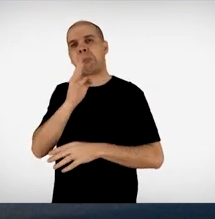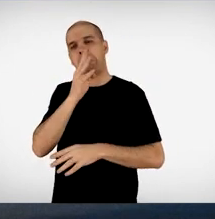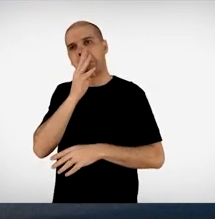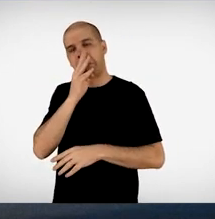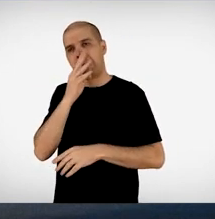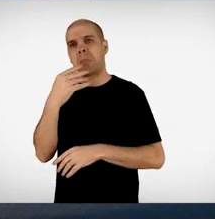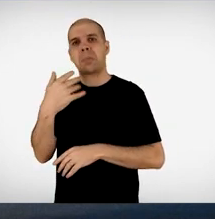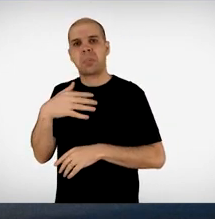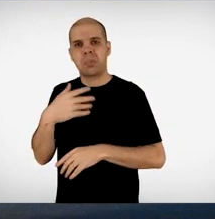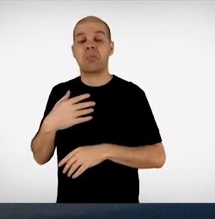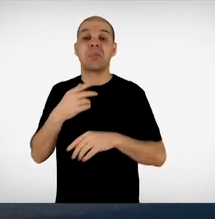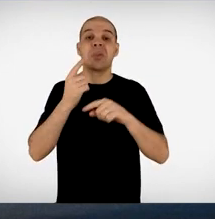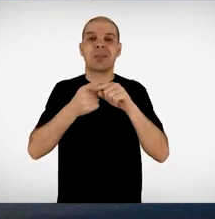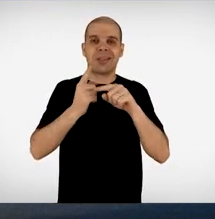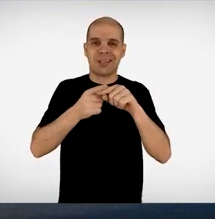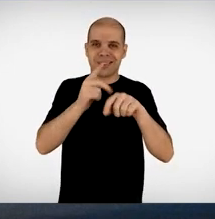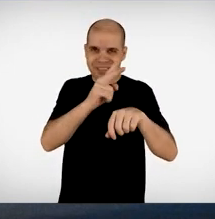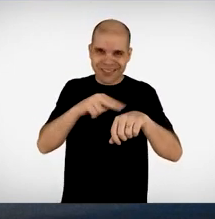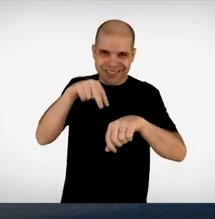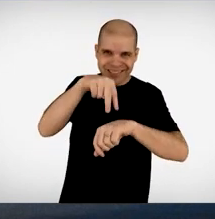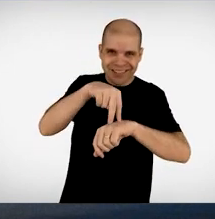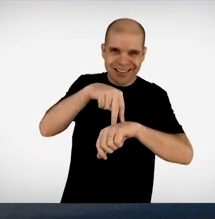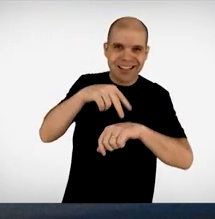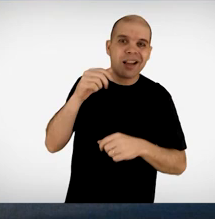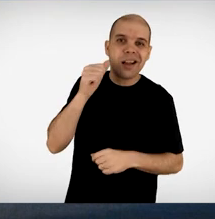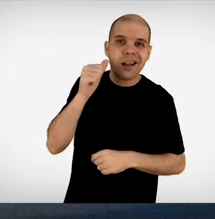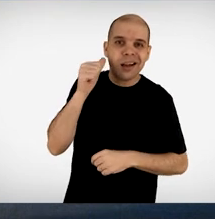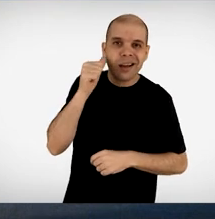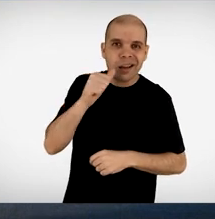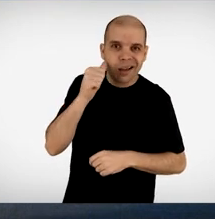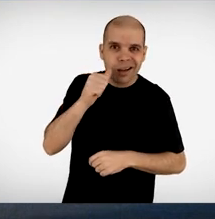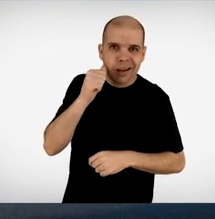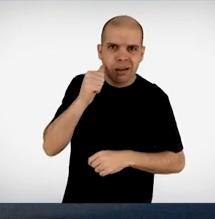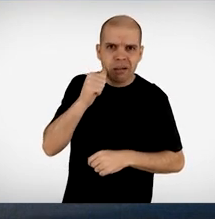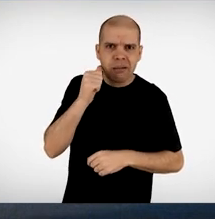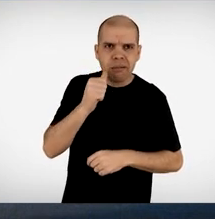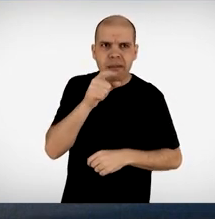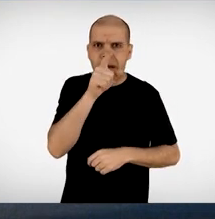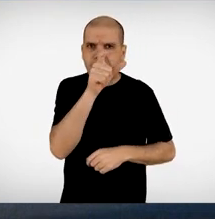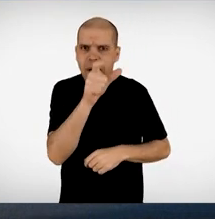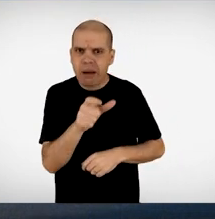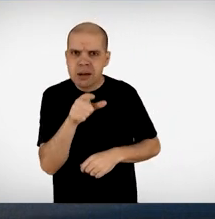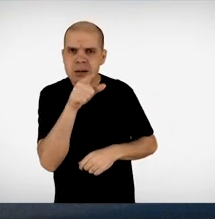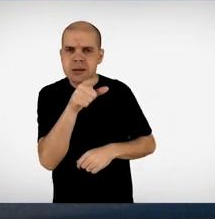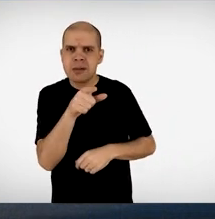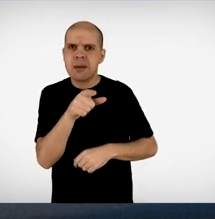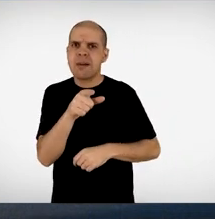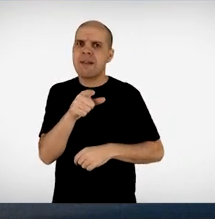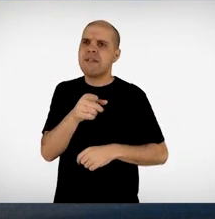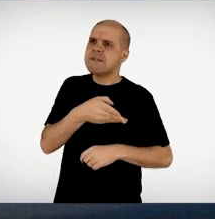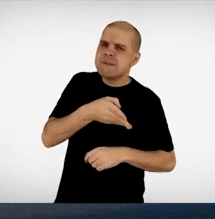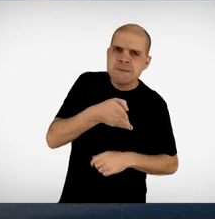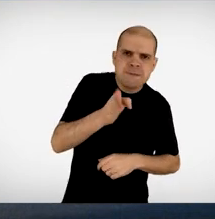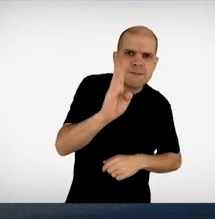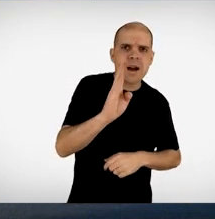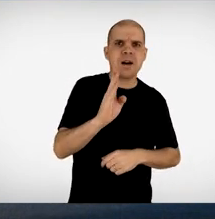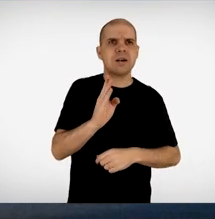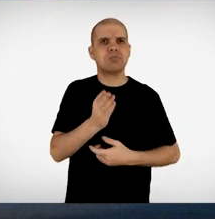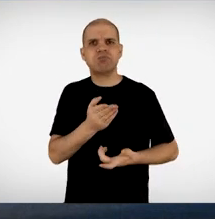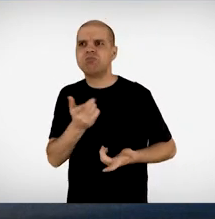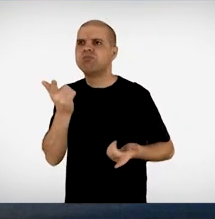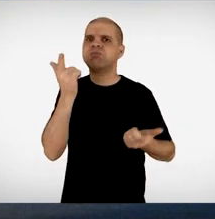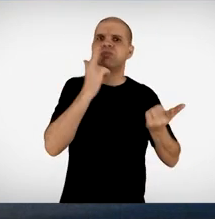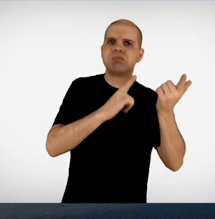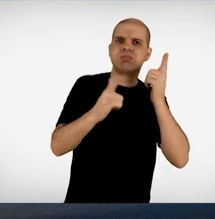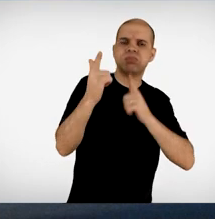numa mulher tão fluida, tão livre. Eu acho isso uma coisa tão legal de um cinema apostar, né? Porque, geralmente,